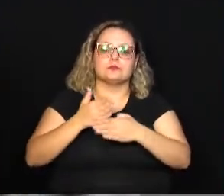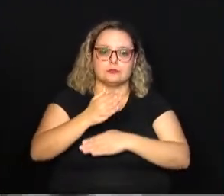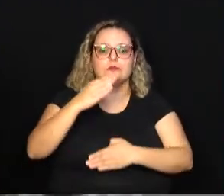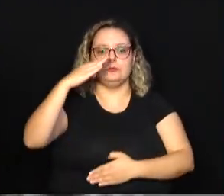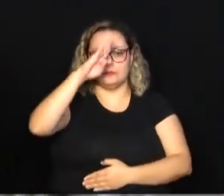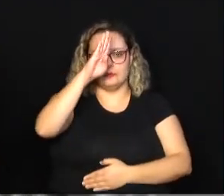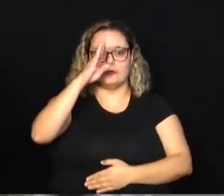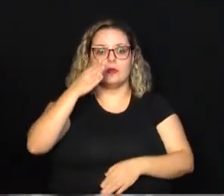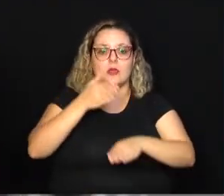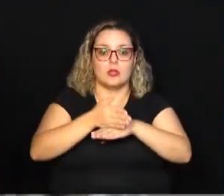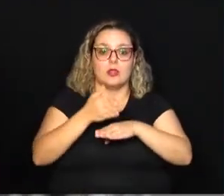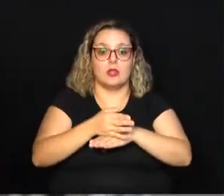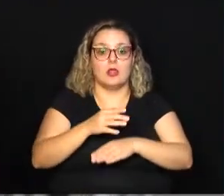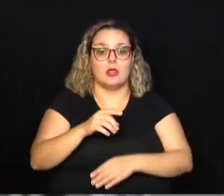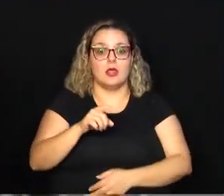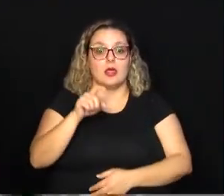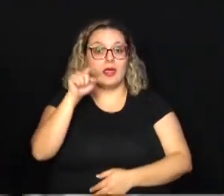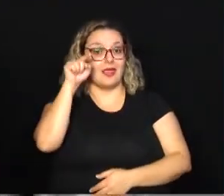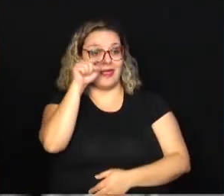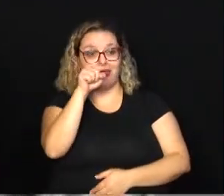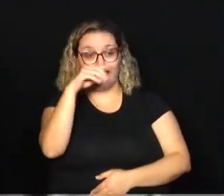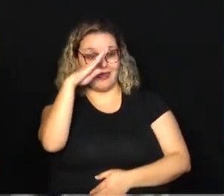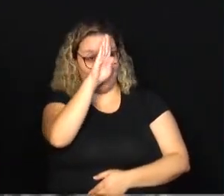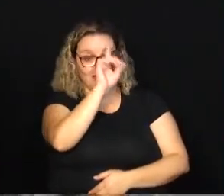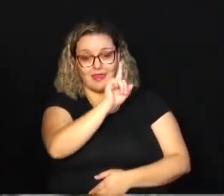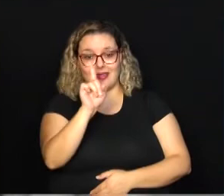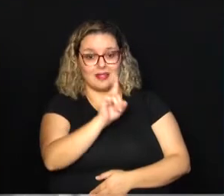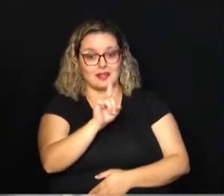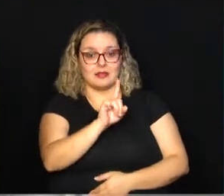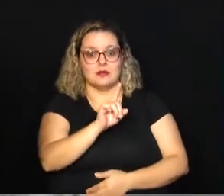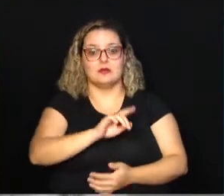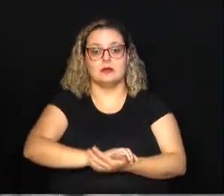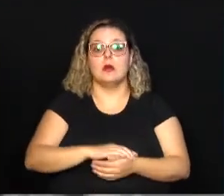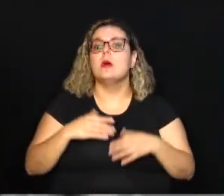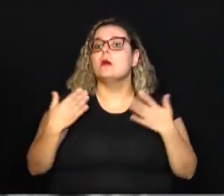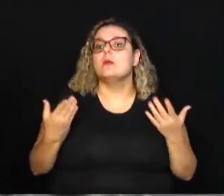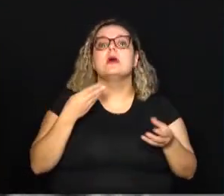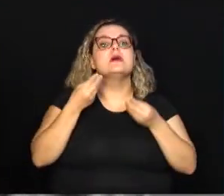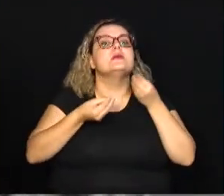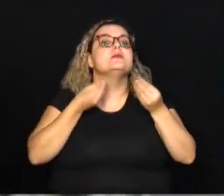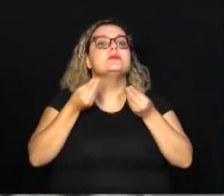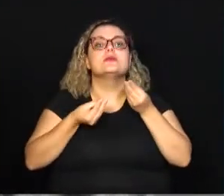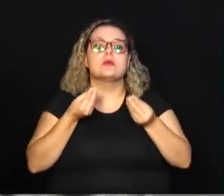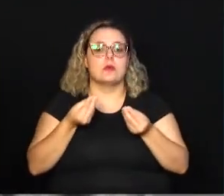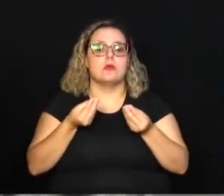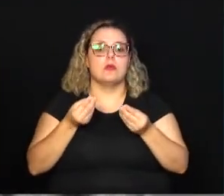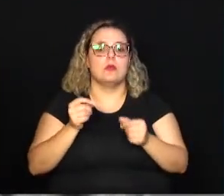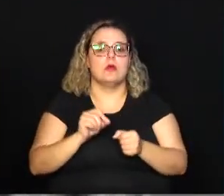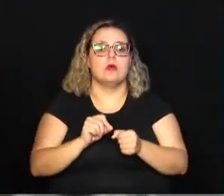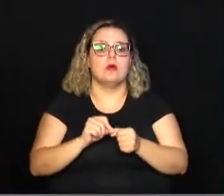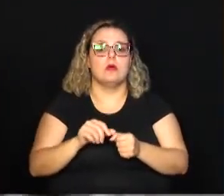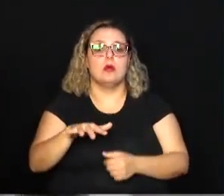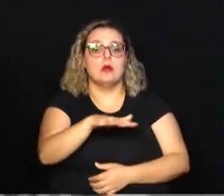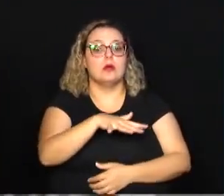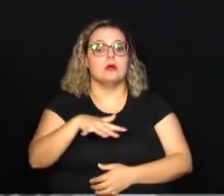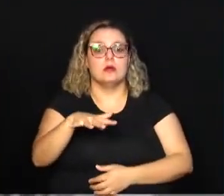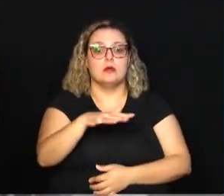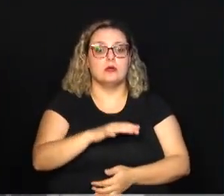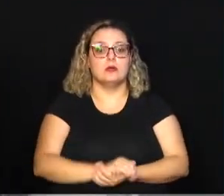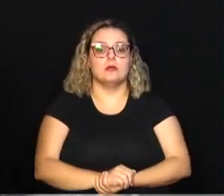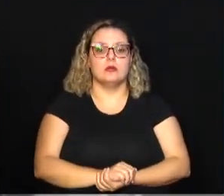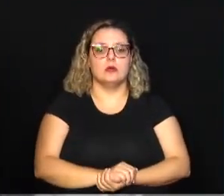Não, no movimento Ele Não, antes desse governo chegar lá. Mas como é que a gente faz nesse cenário? Ou a gente